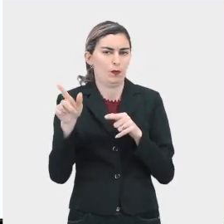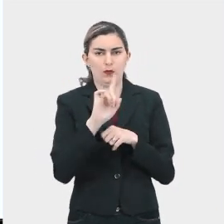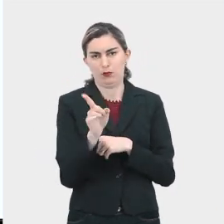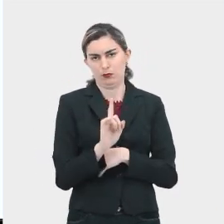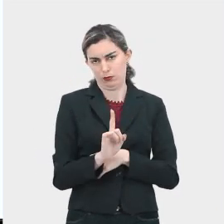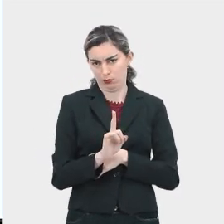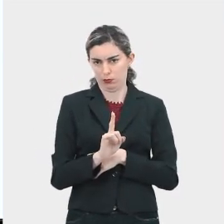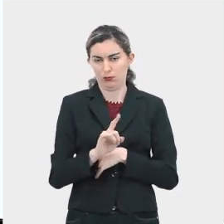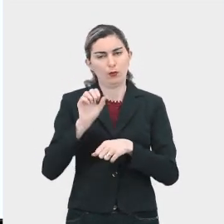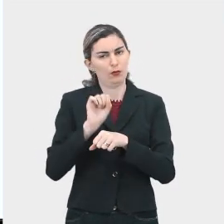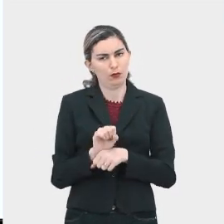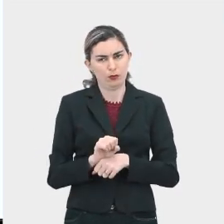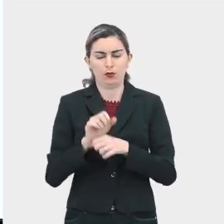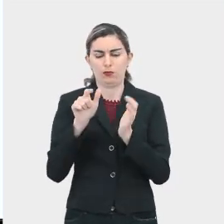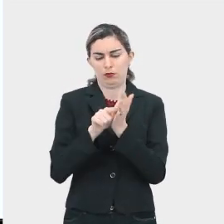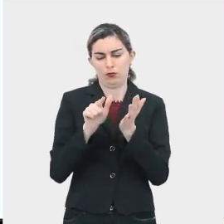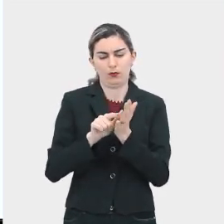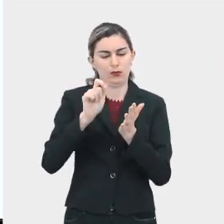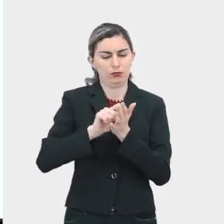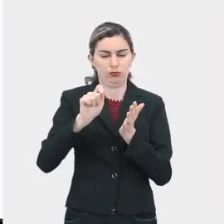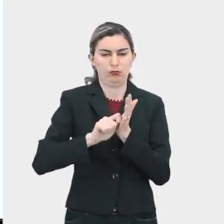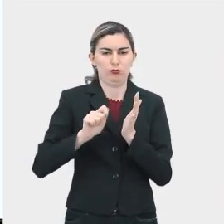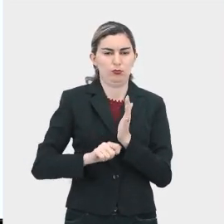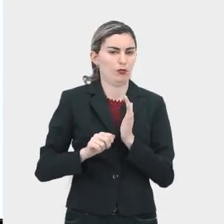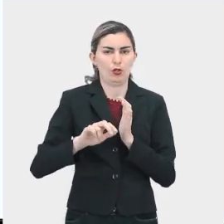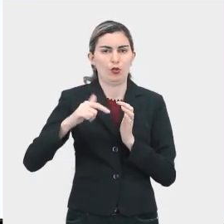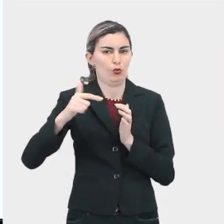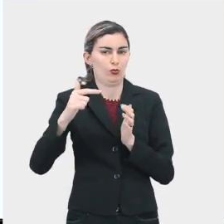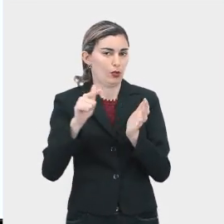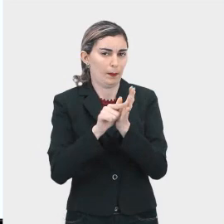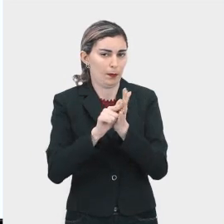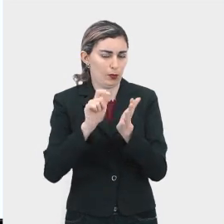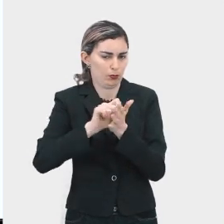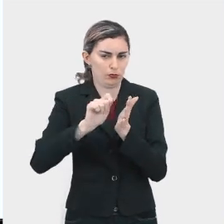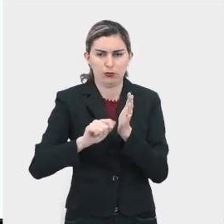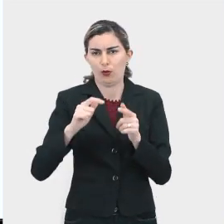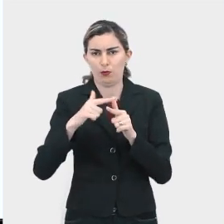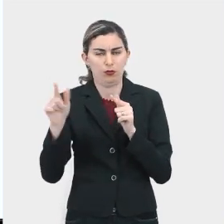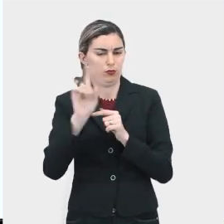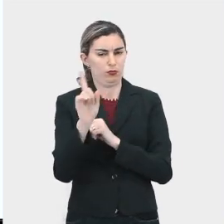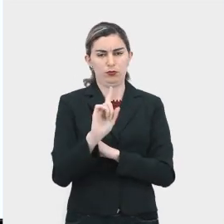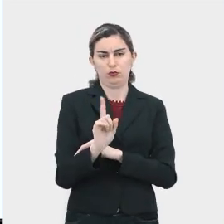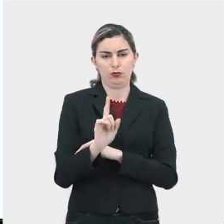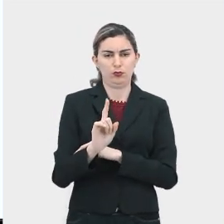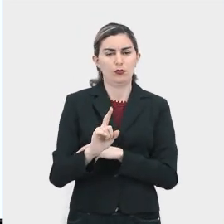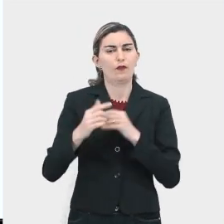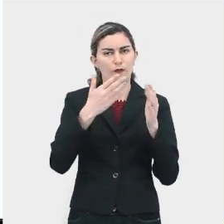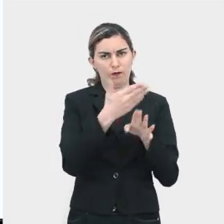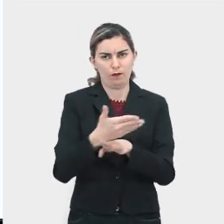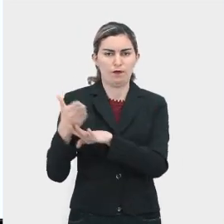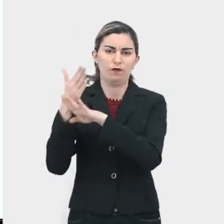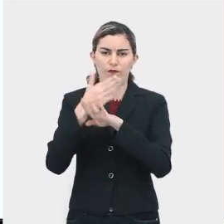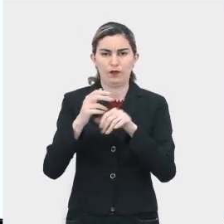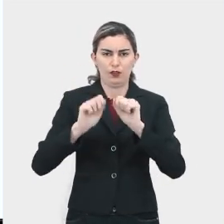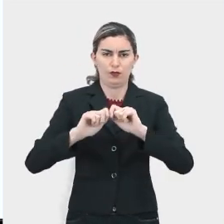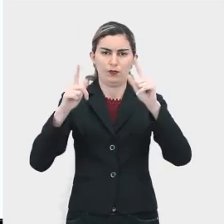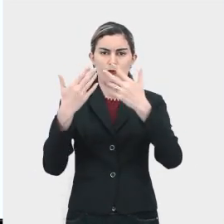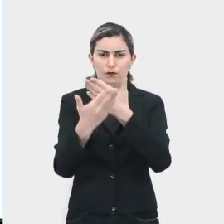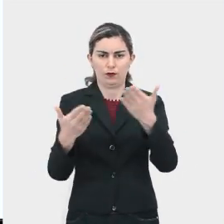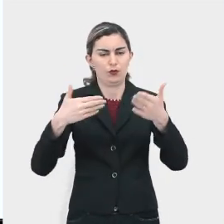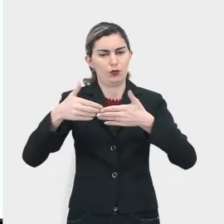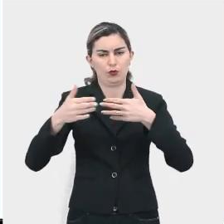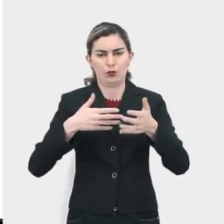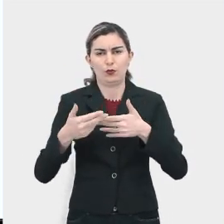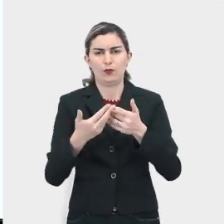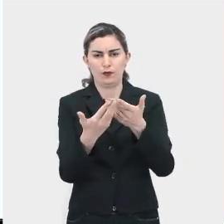dá pausa e pega um papelzinho aí para anotar. Não tem papel para anotar? Não tem problema. O vídeo vai ficar disponível para vocês a qualquer